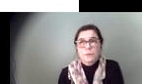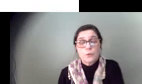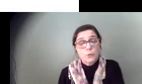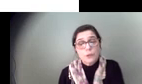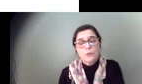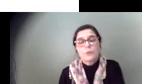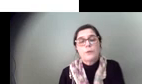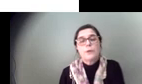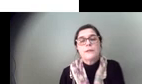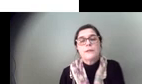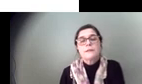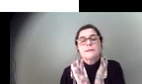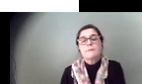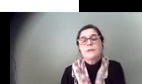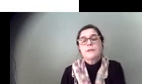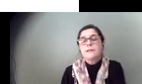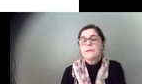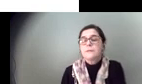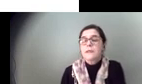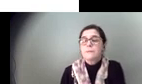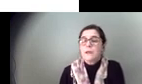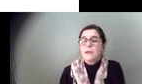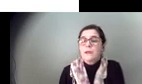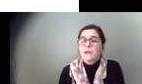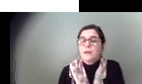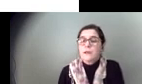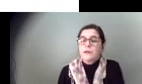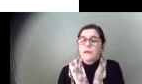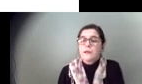formação do currículo paulista e também